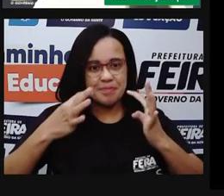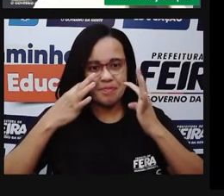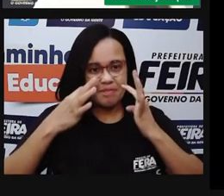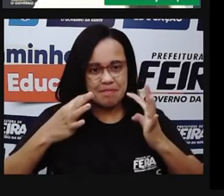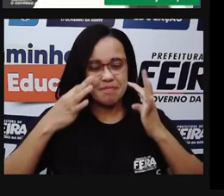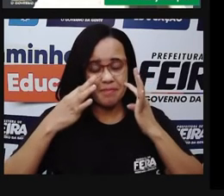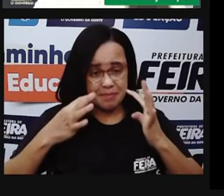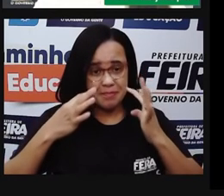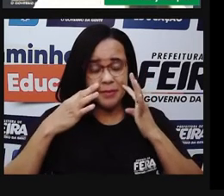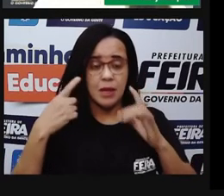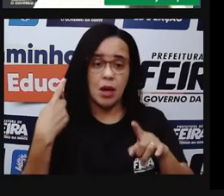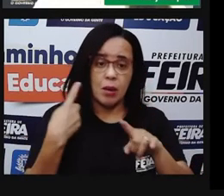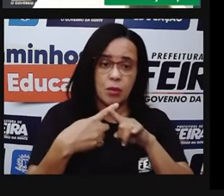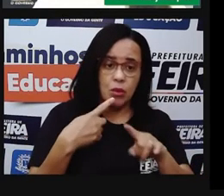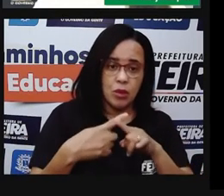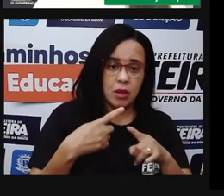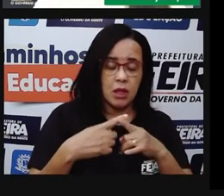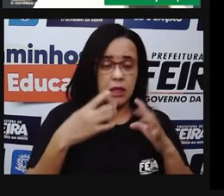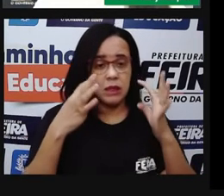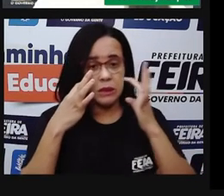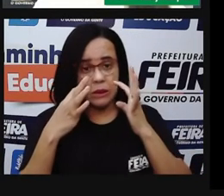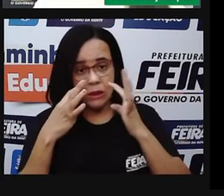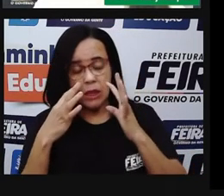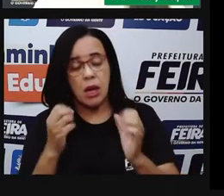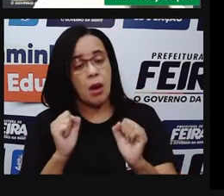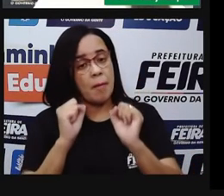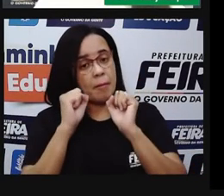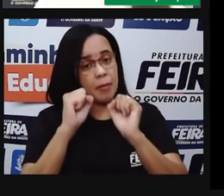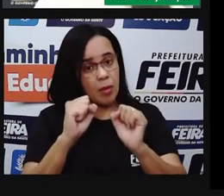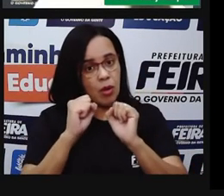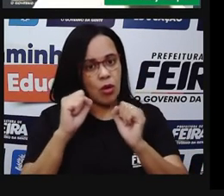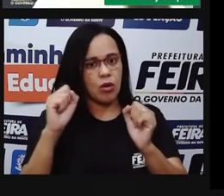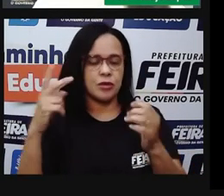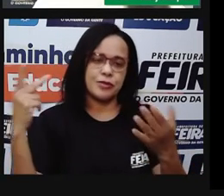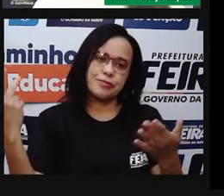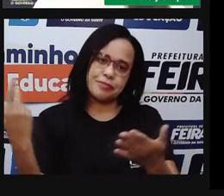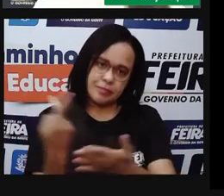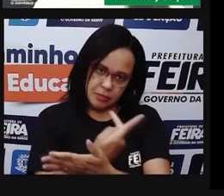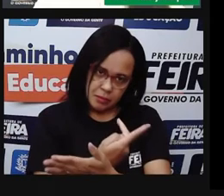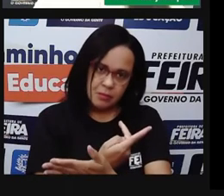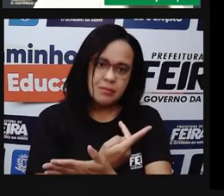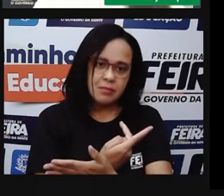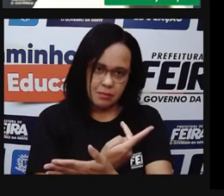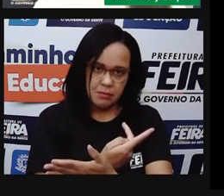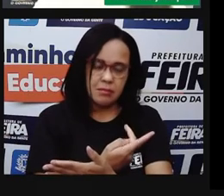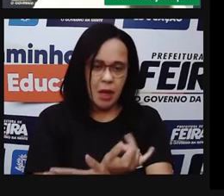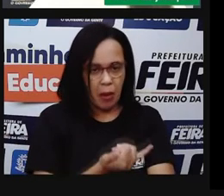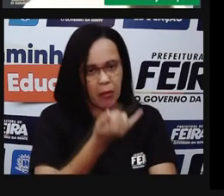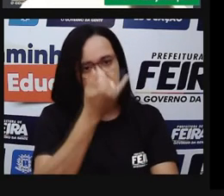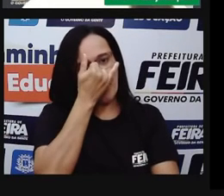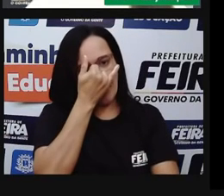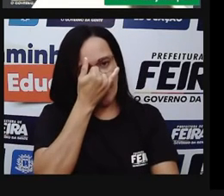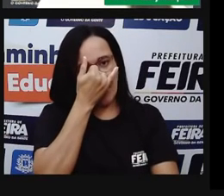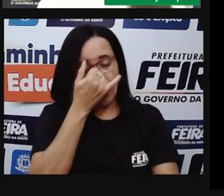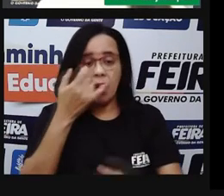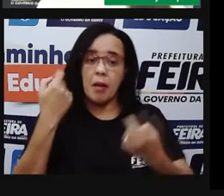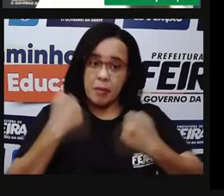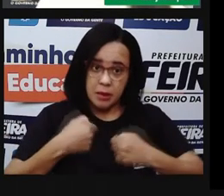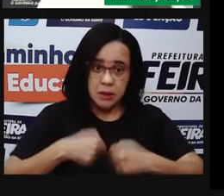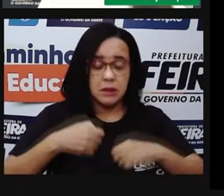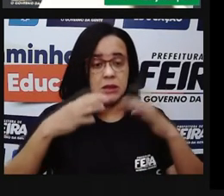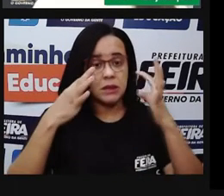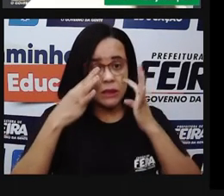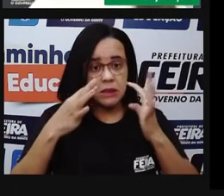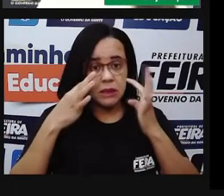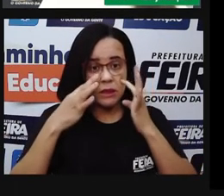Repitam, falem de novo. Precisam escrever e tentar ler para ver se está correto, né? Então, gente, a gente pode concluir